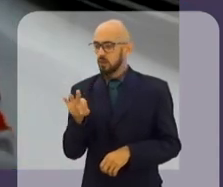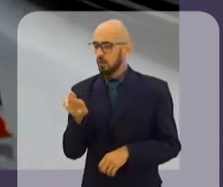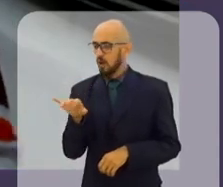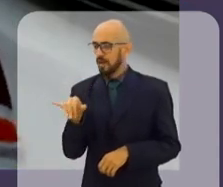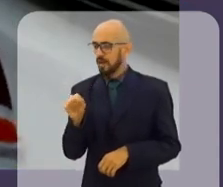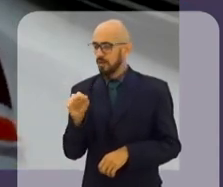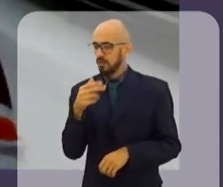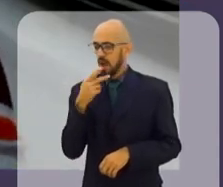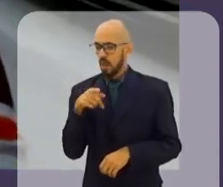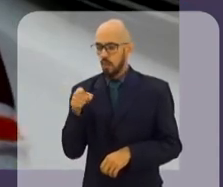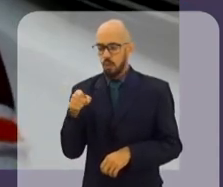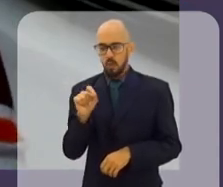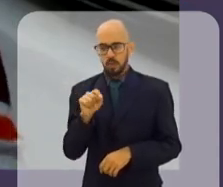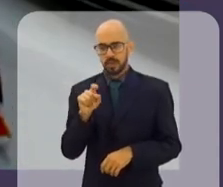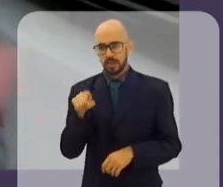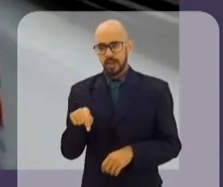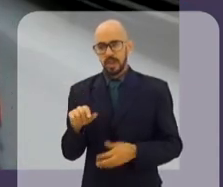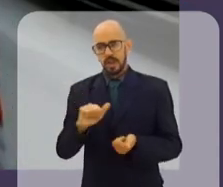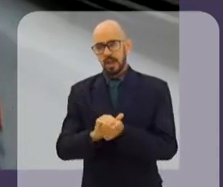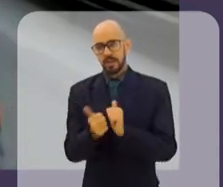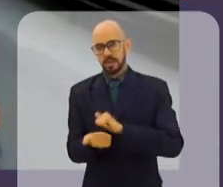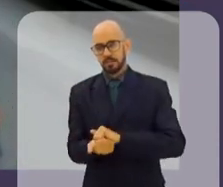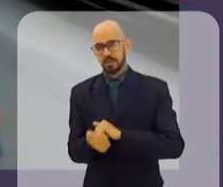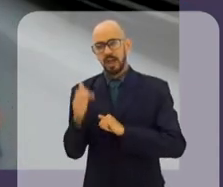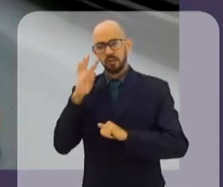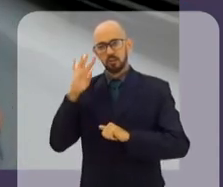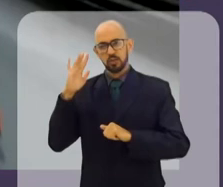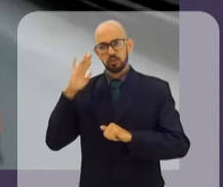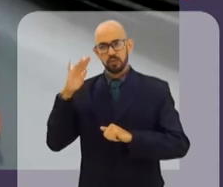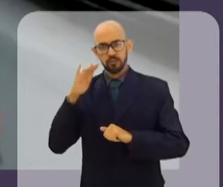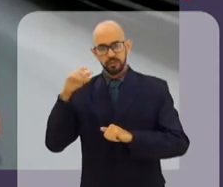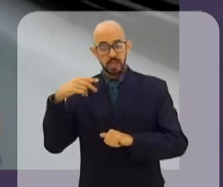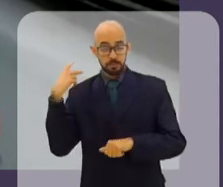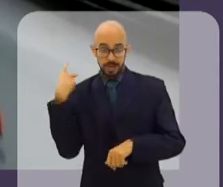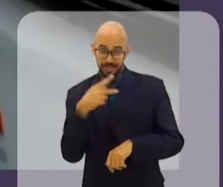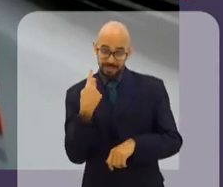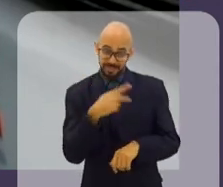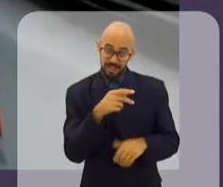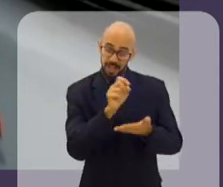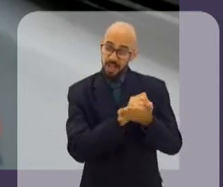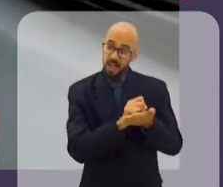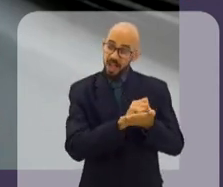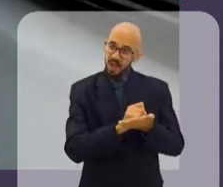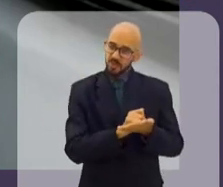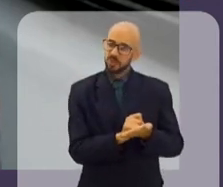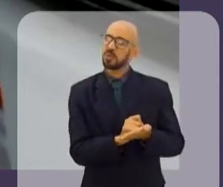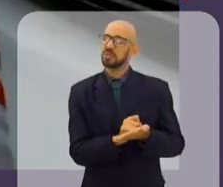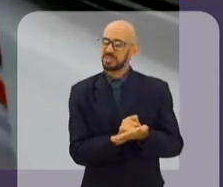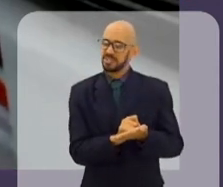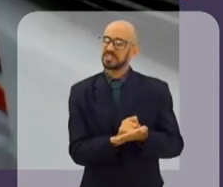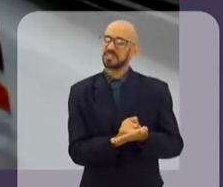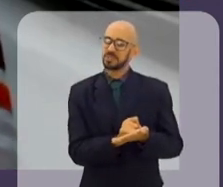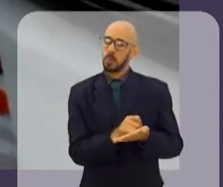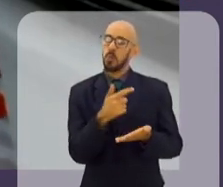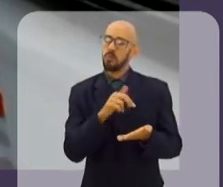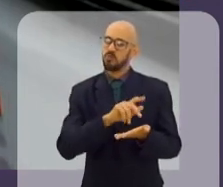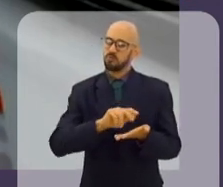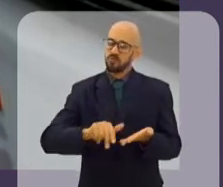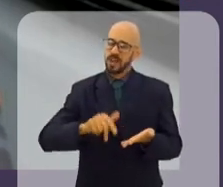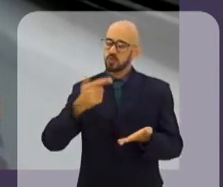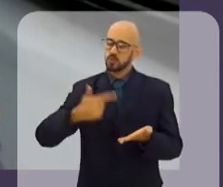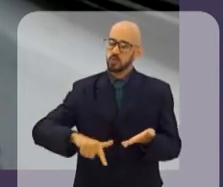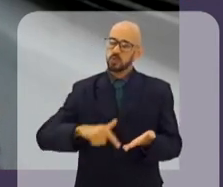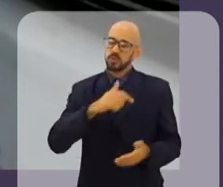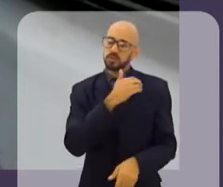né, pegar a filosofia e adequar a esses outros autores, a essas outras autoras que